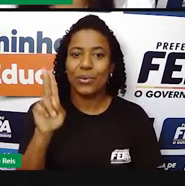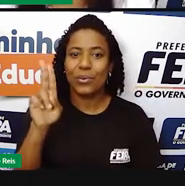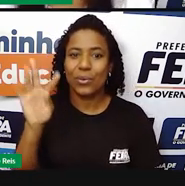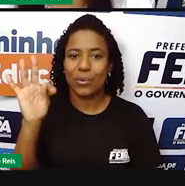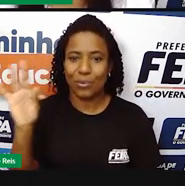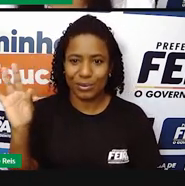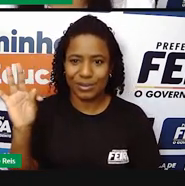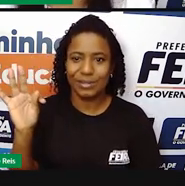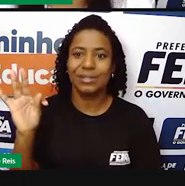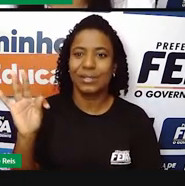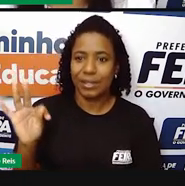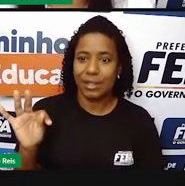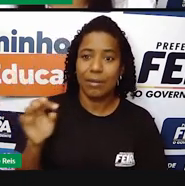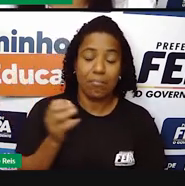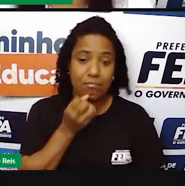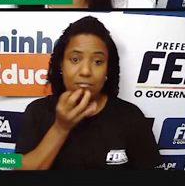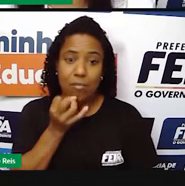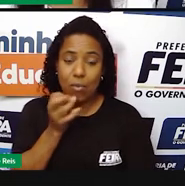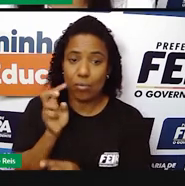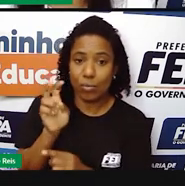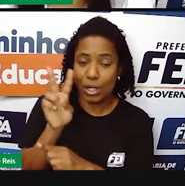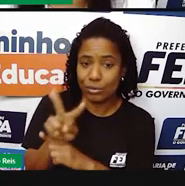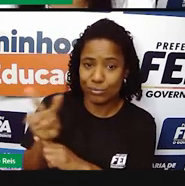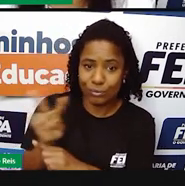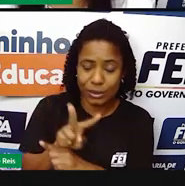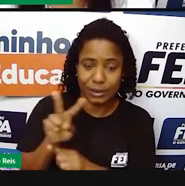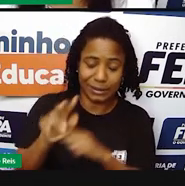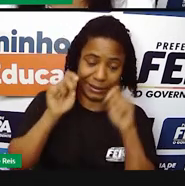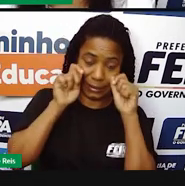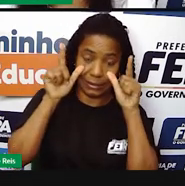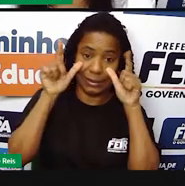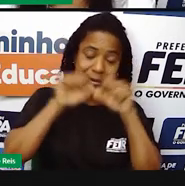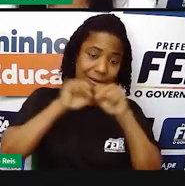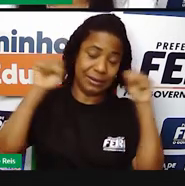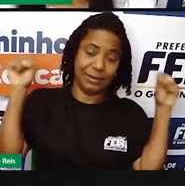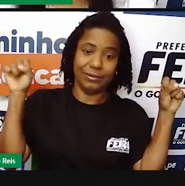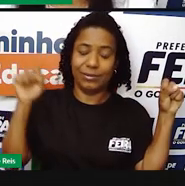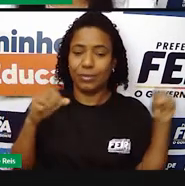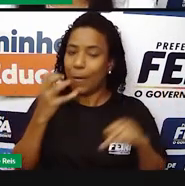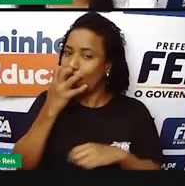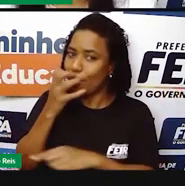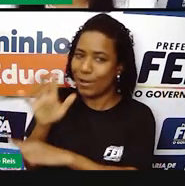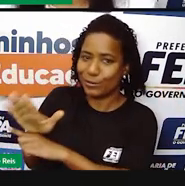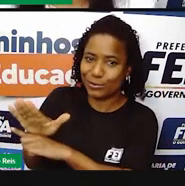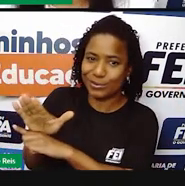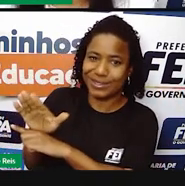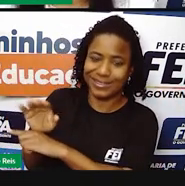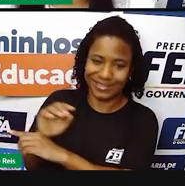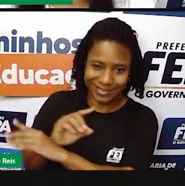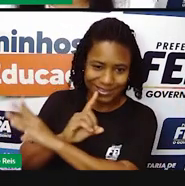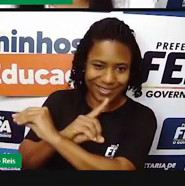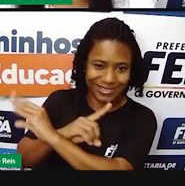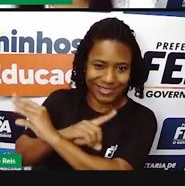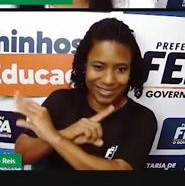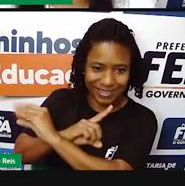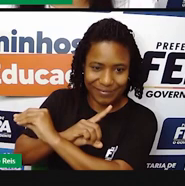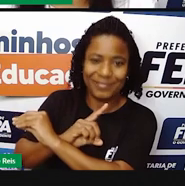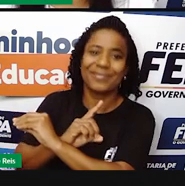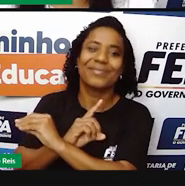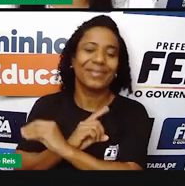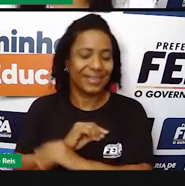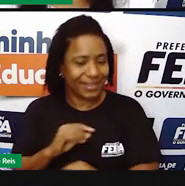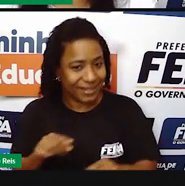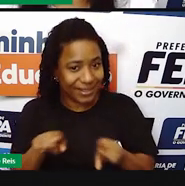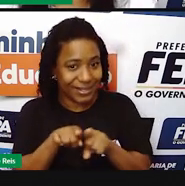em situações de perigo, como quando um alarme de incêndio dispara. Cuffy foi treinado para